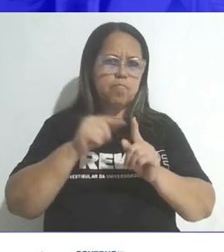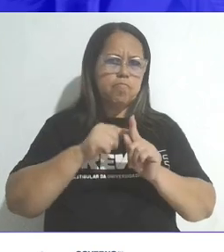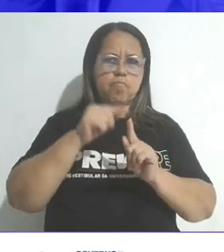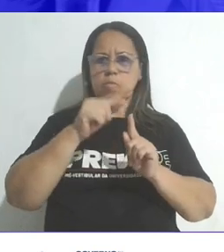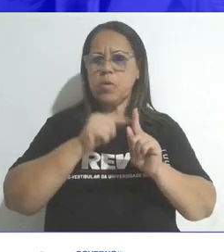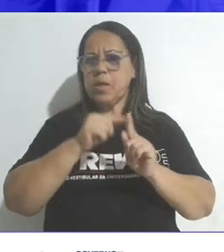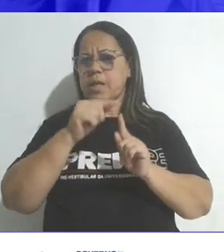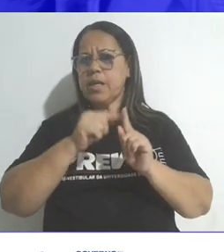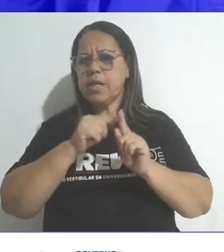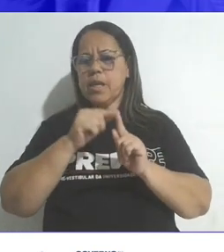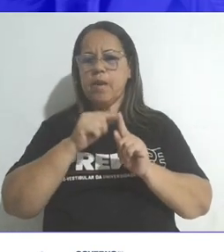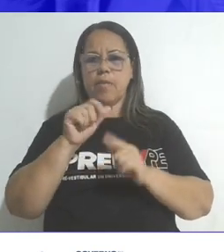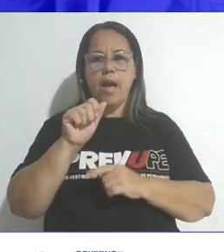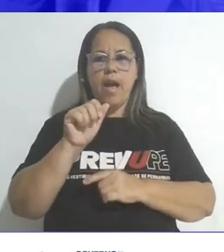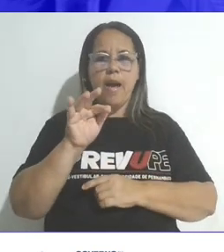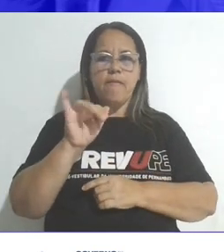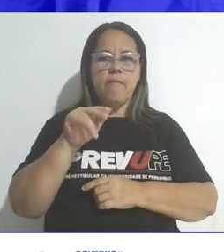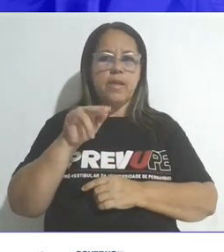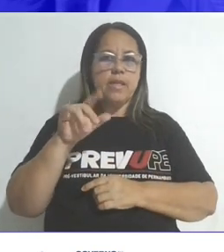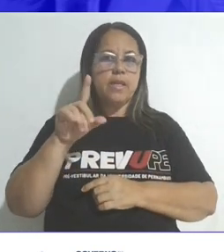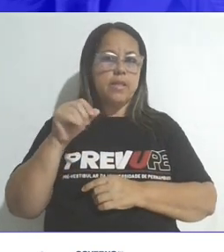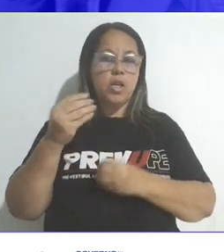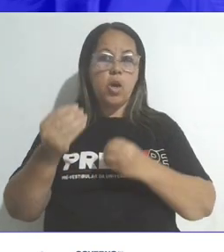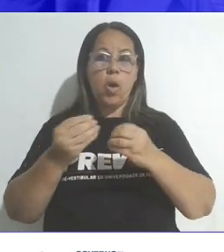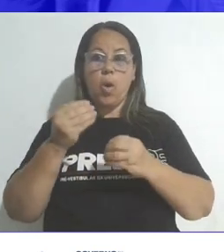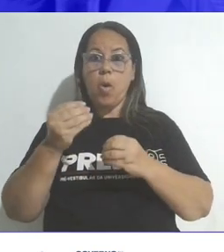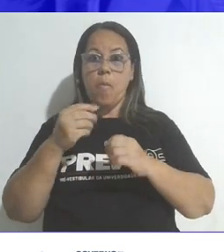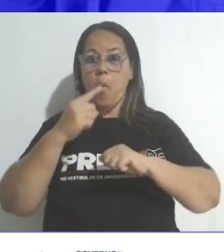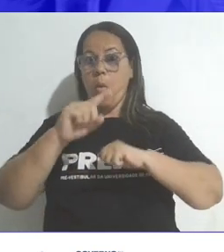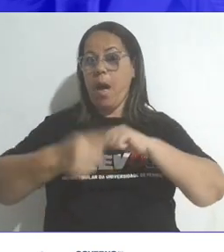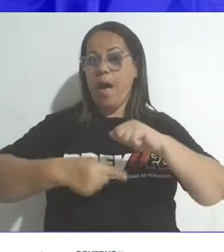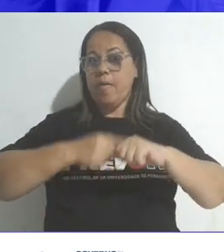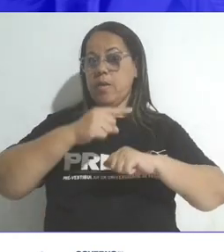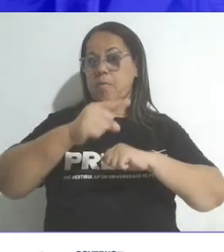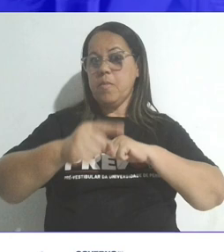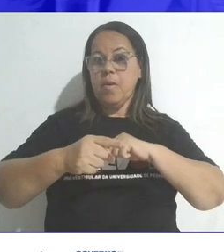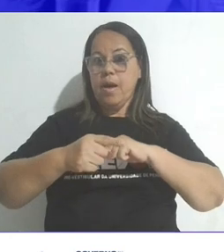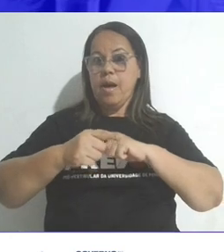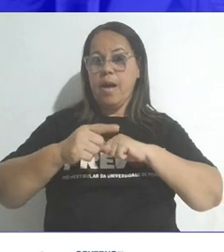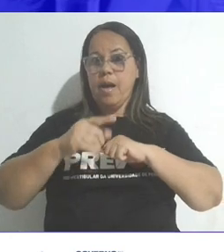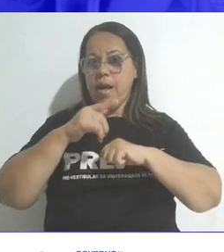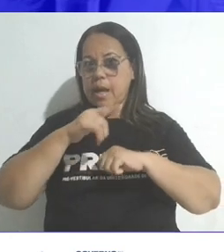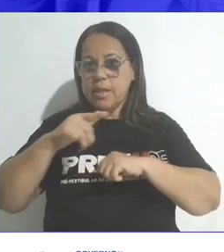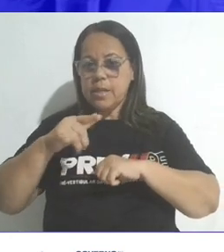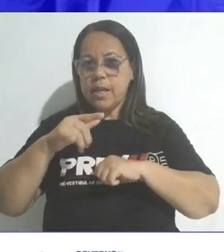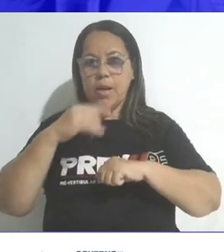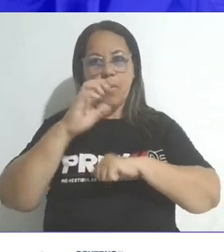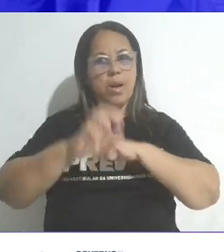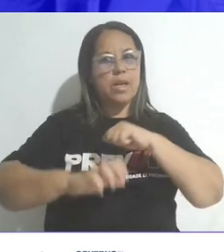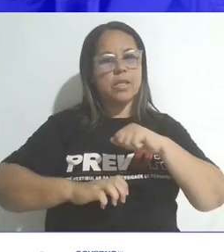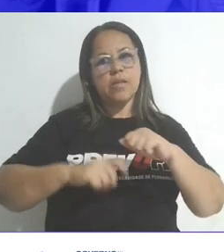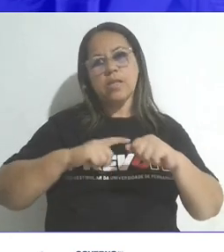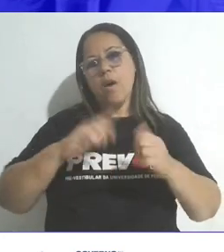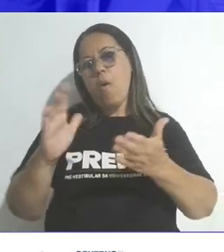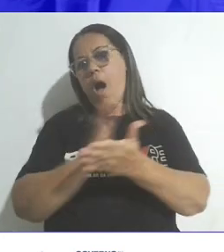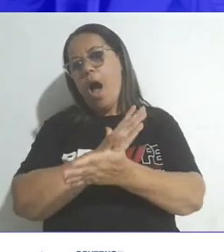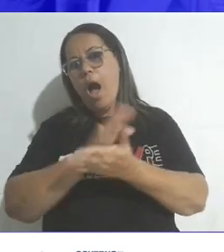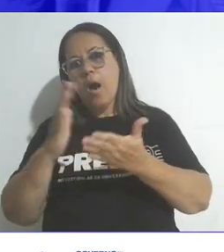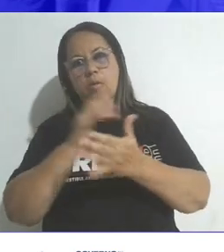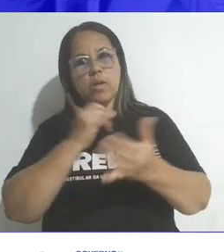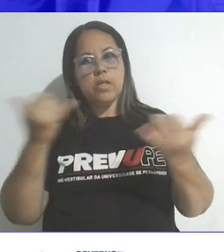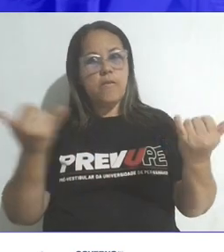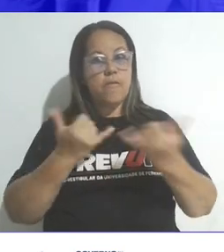intensidade com que um átomo atrai um elétron. Enfim, pessoal, Essas são algumas informações que vocês